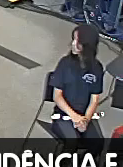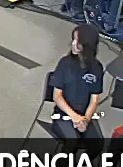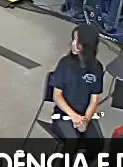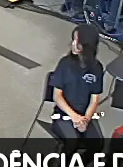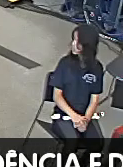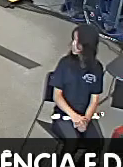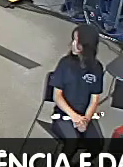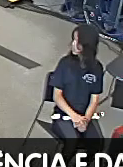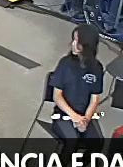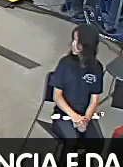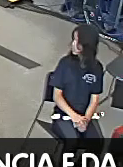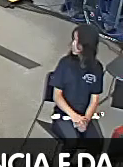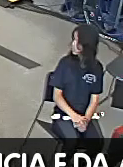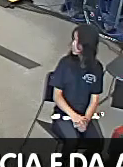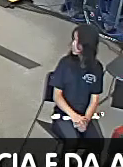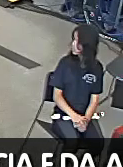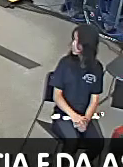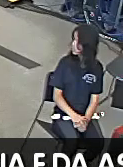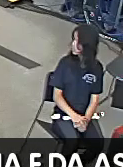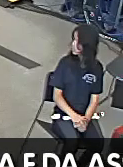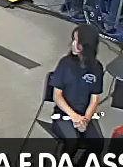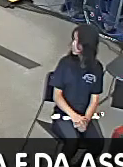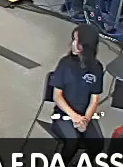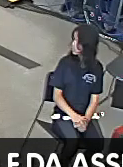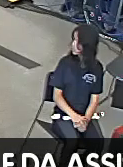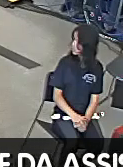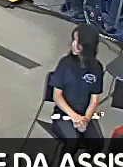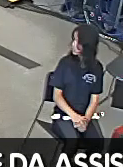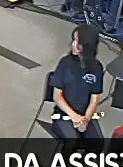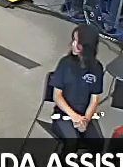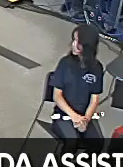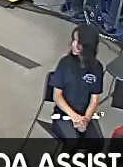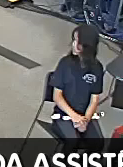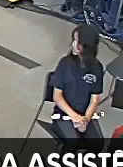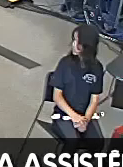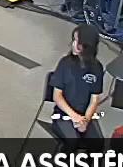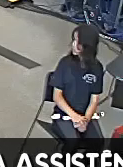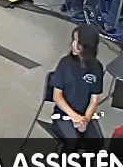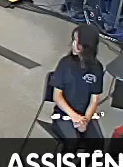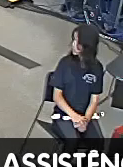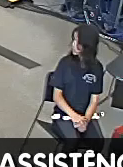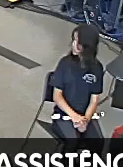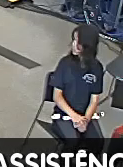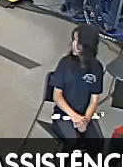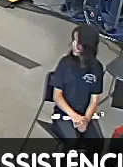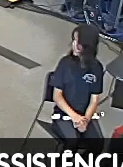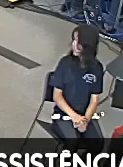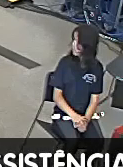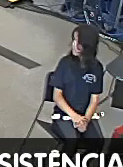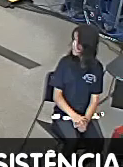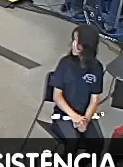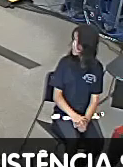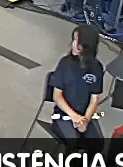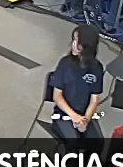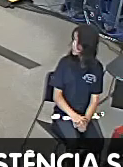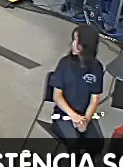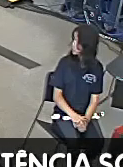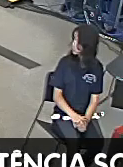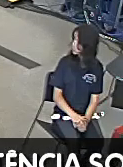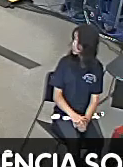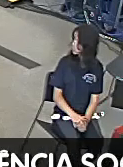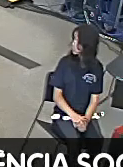frutificaram ao deixarem a sua terra natal, a Espanha, e virem semear sementes